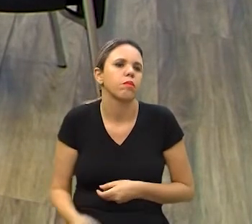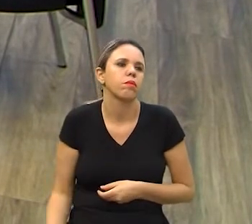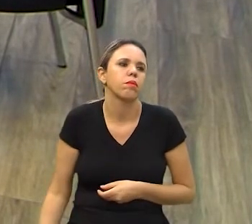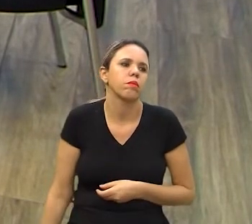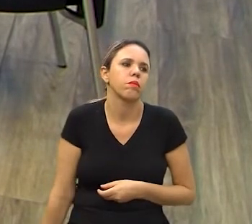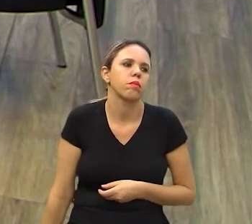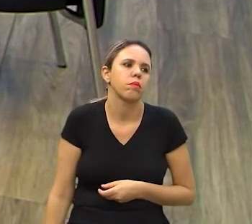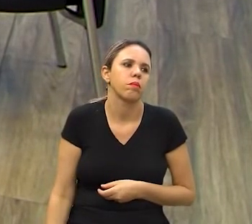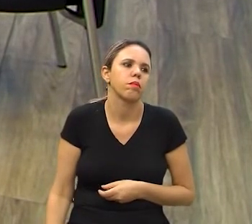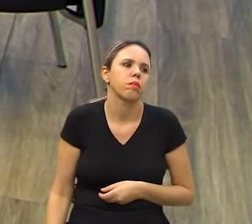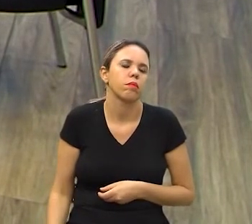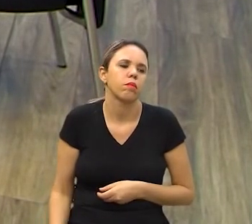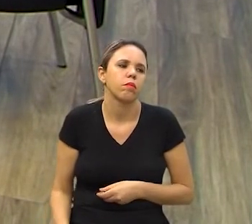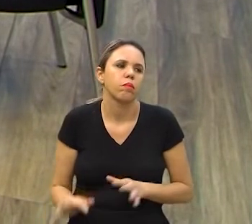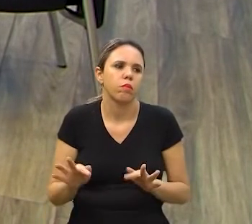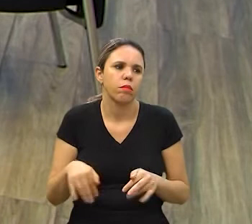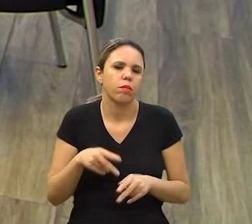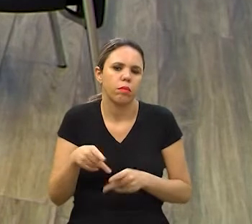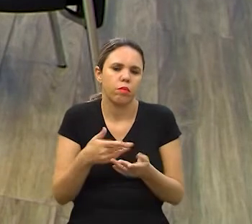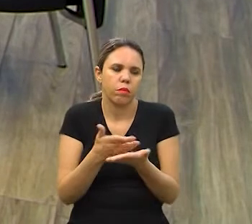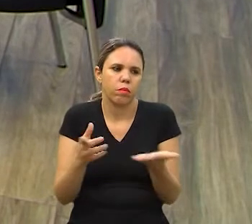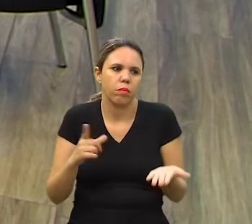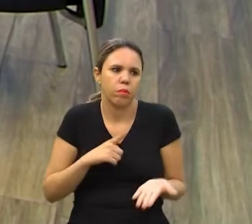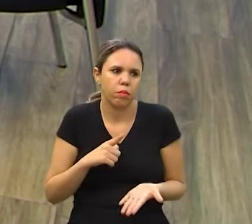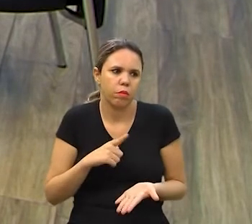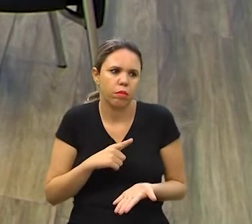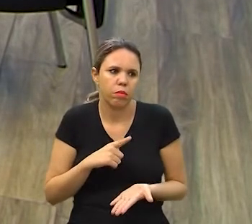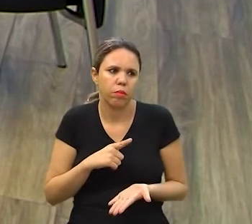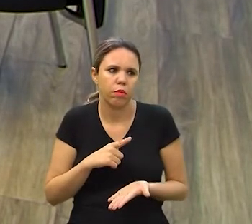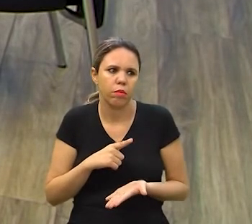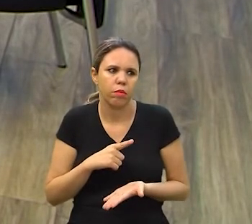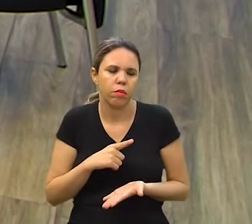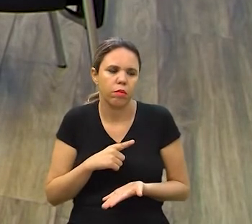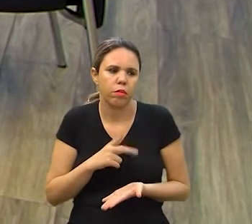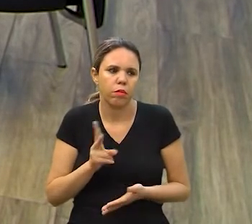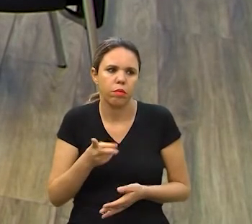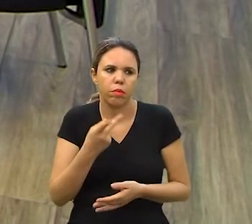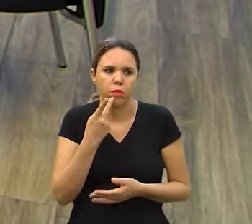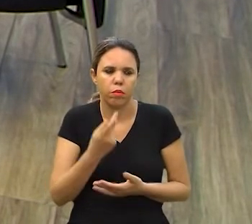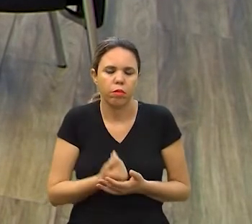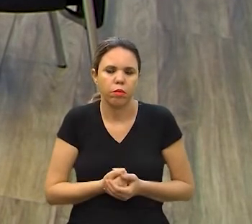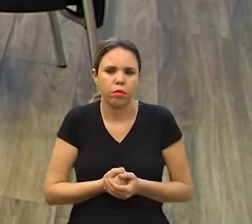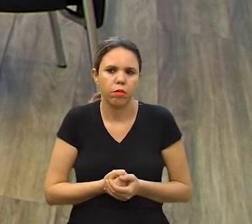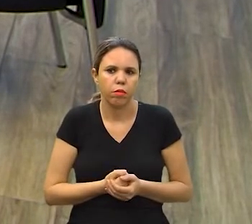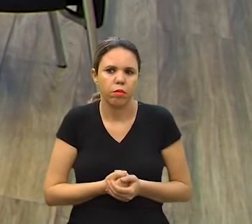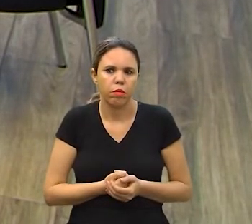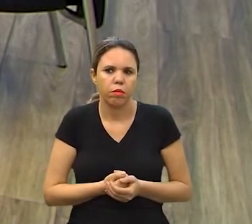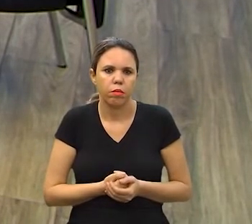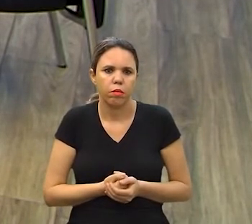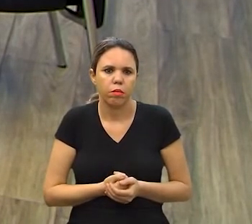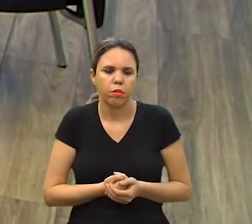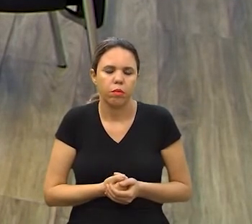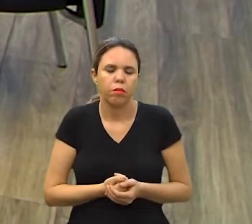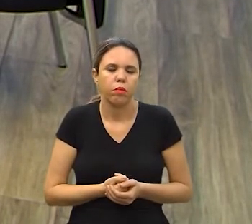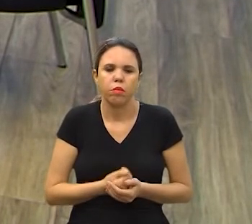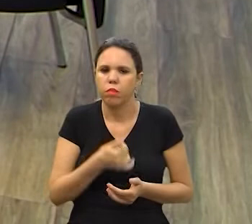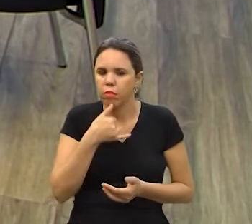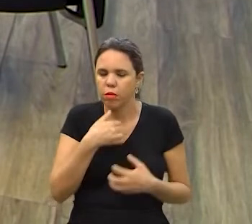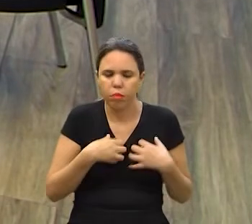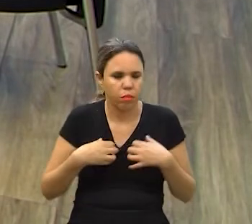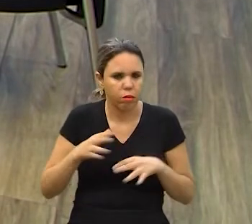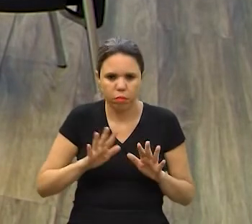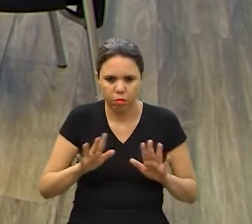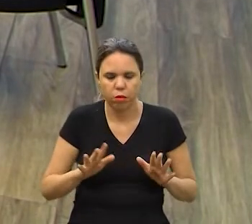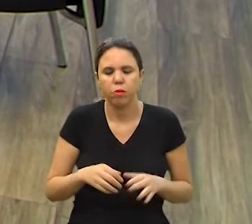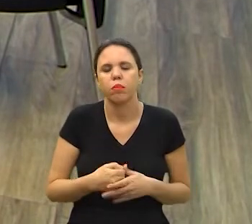Major Jaime. A mensagem final é que as pessoas tenham fé. Eu sempre falo sobre isso, né? Que as pessoas não se